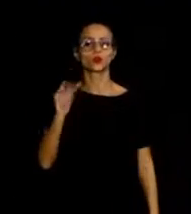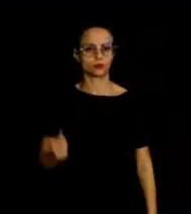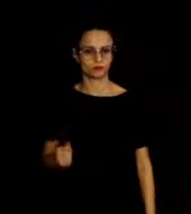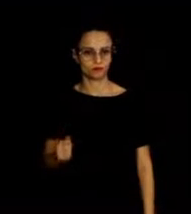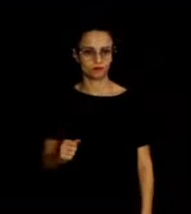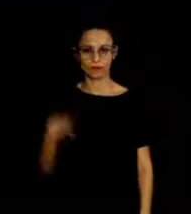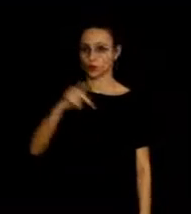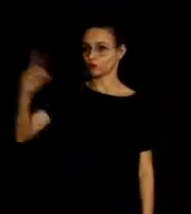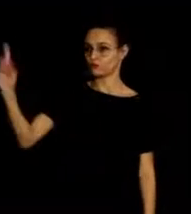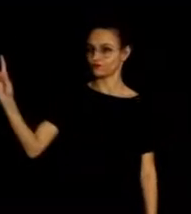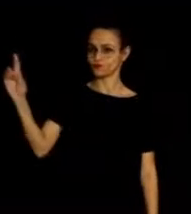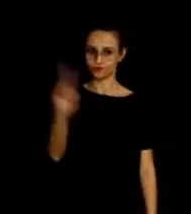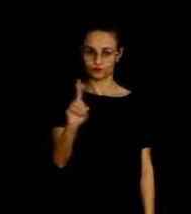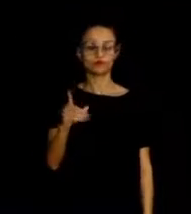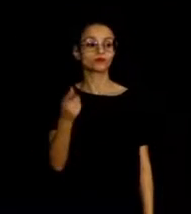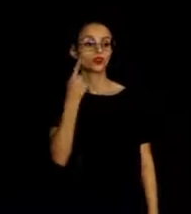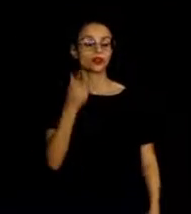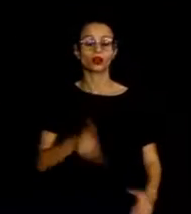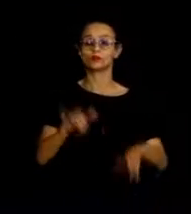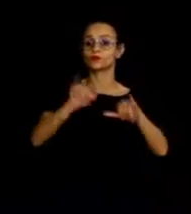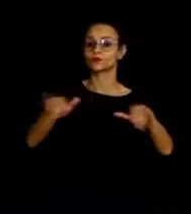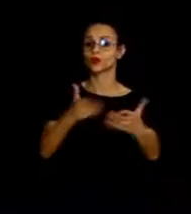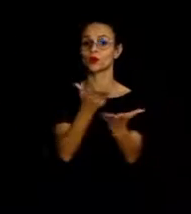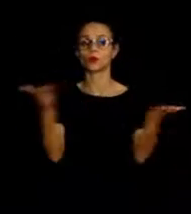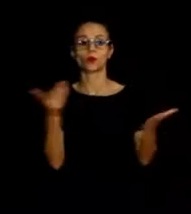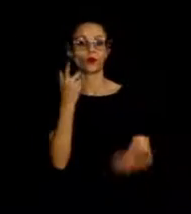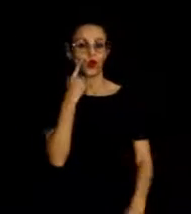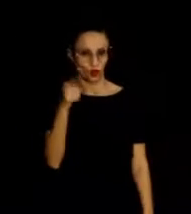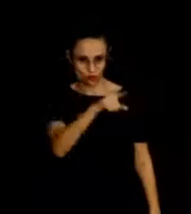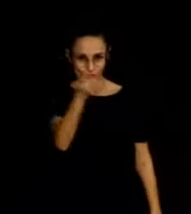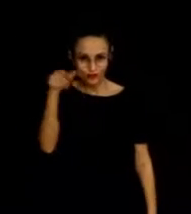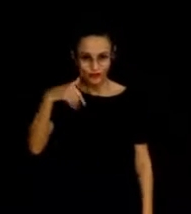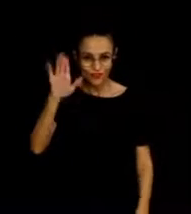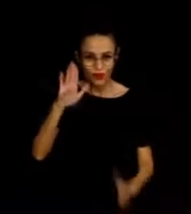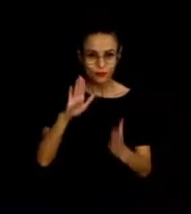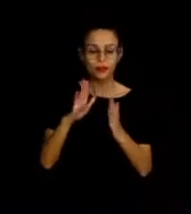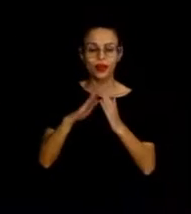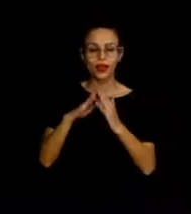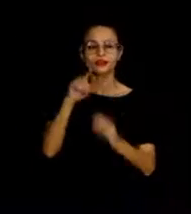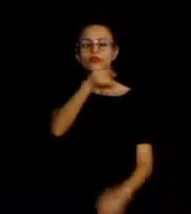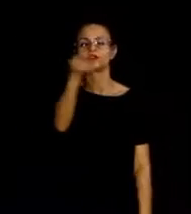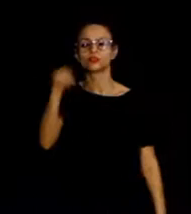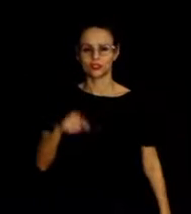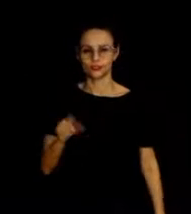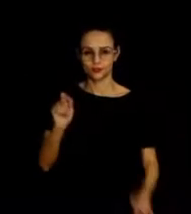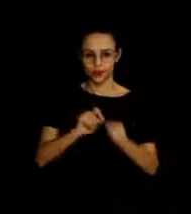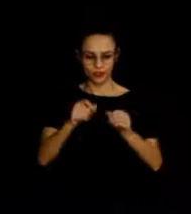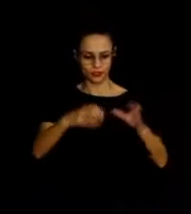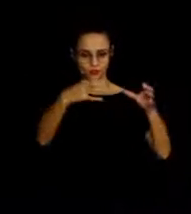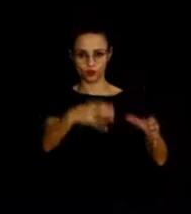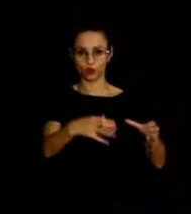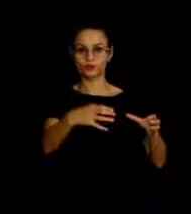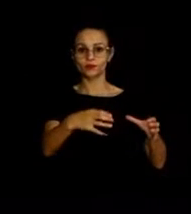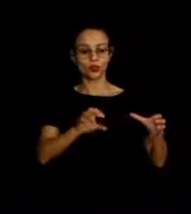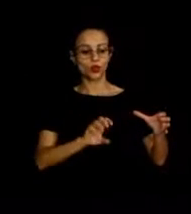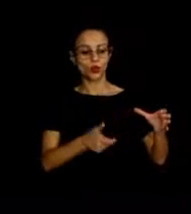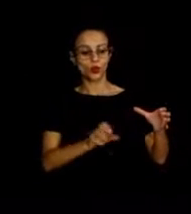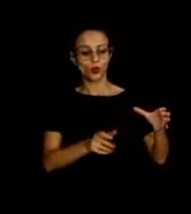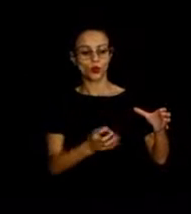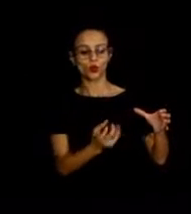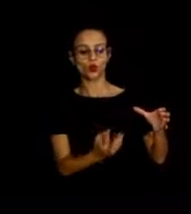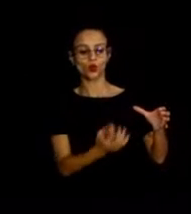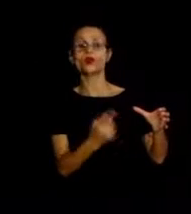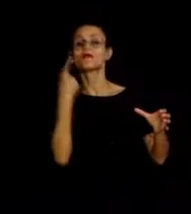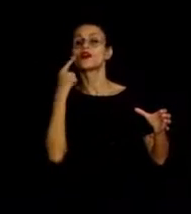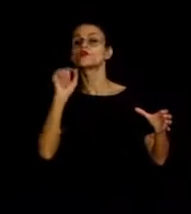o professor entrou em sala ia falar hoje quando vocês forem para casa pega uma vasilha Bota lá no fogão e taca fogo